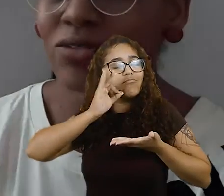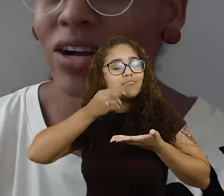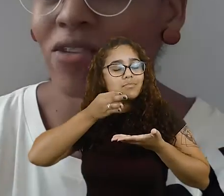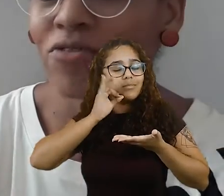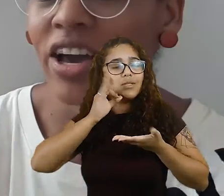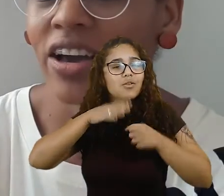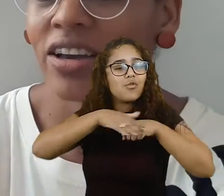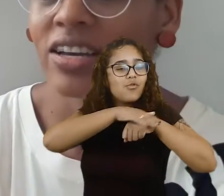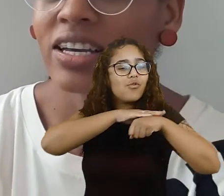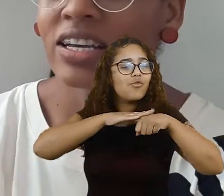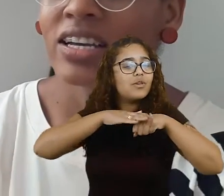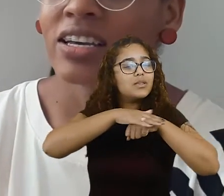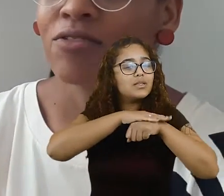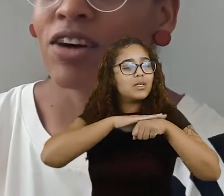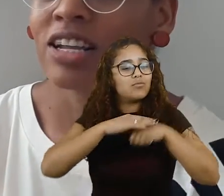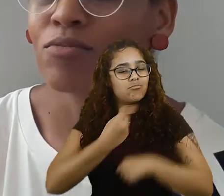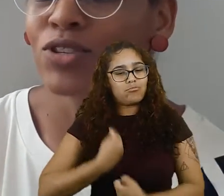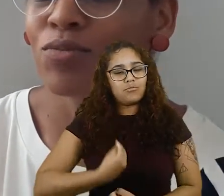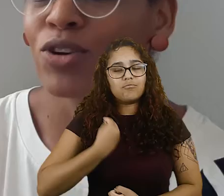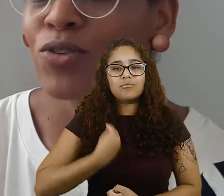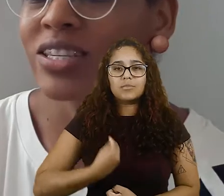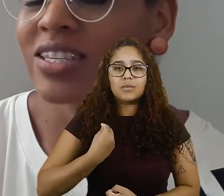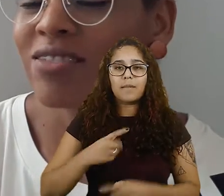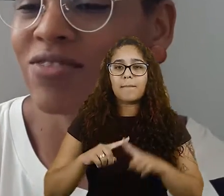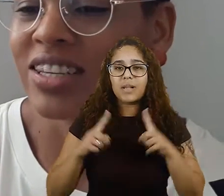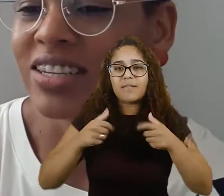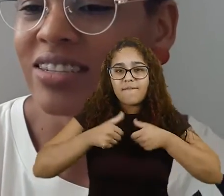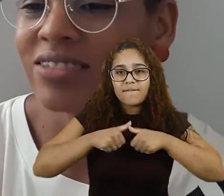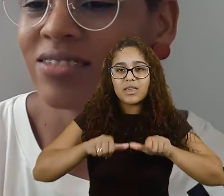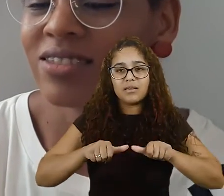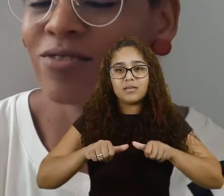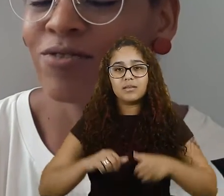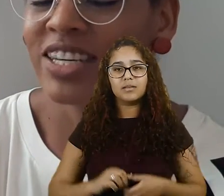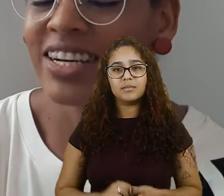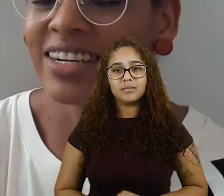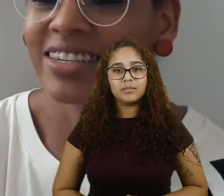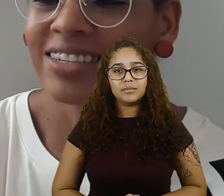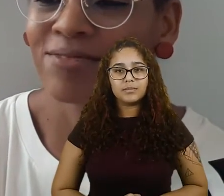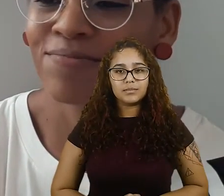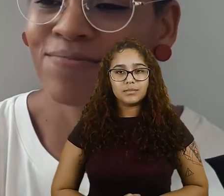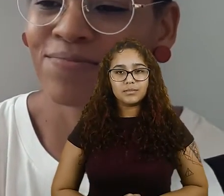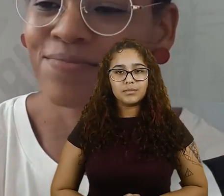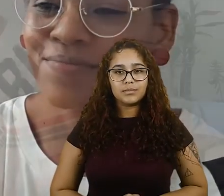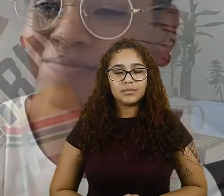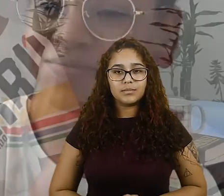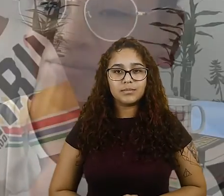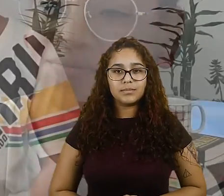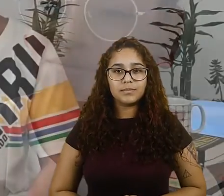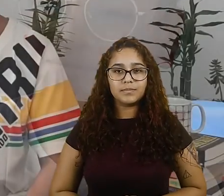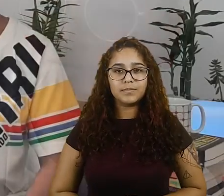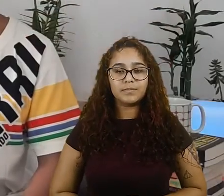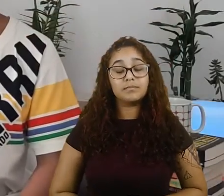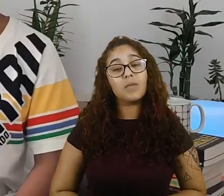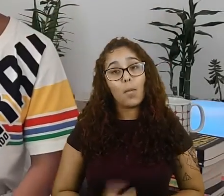manhã faça um café e falamos sobre coisas da vida. Fica.